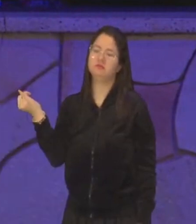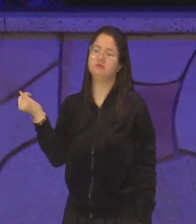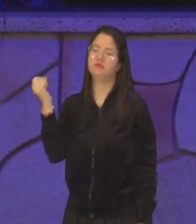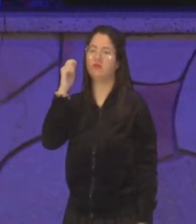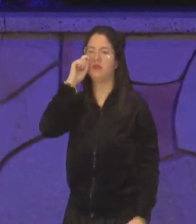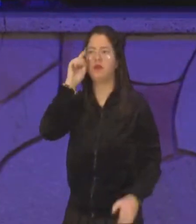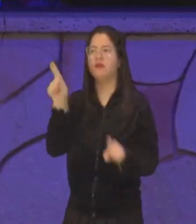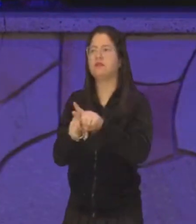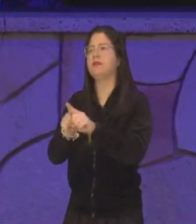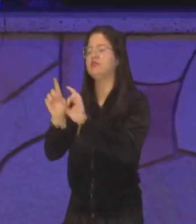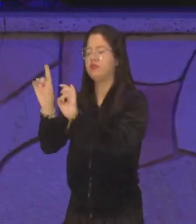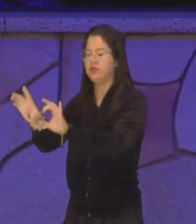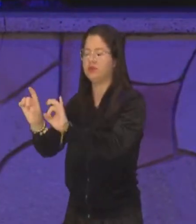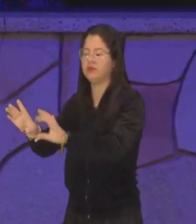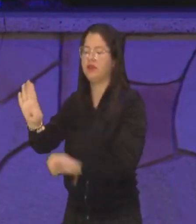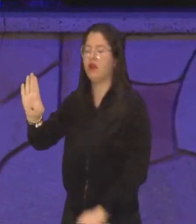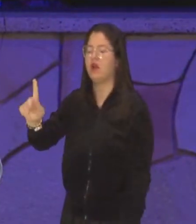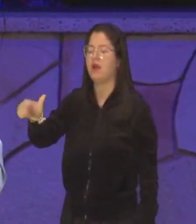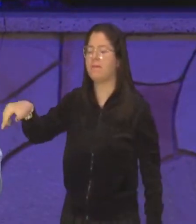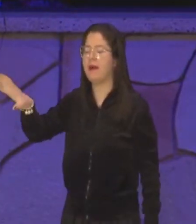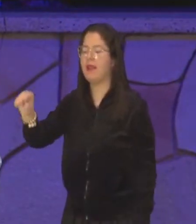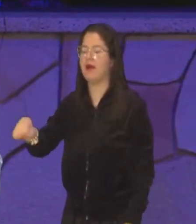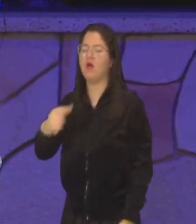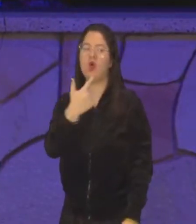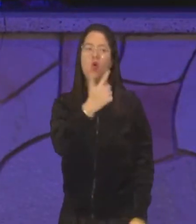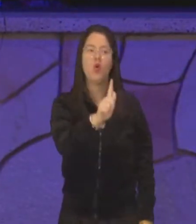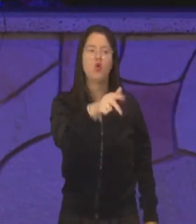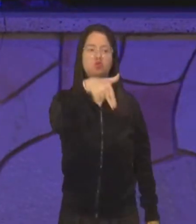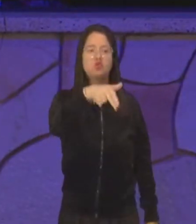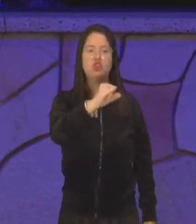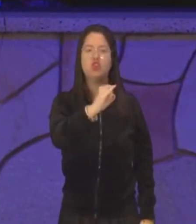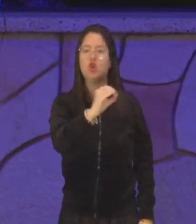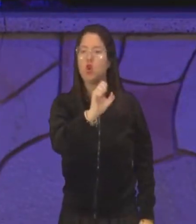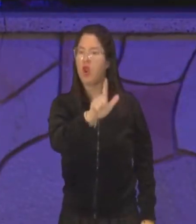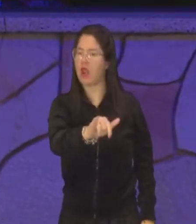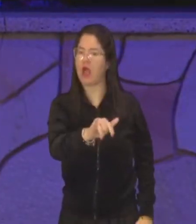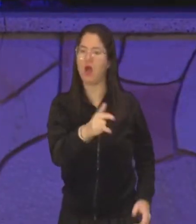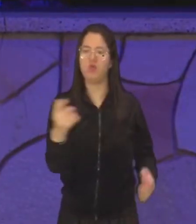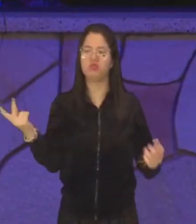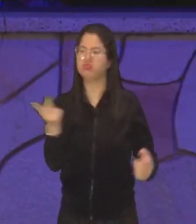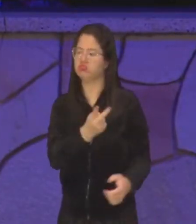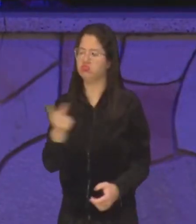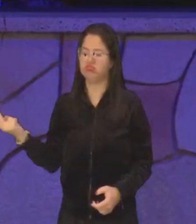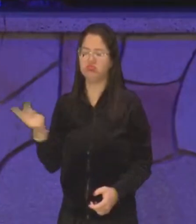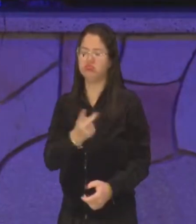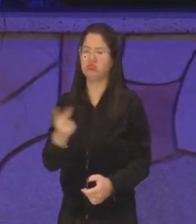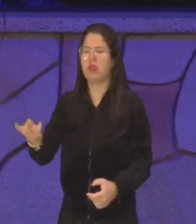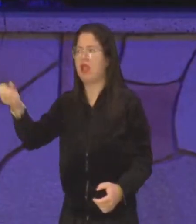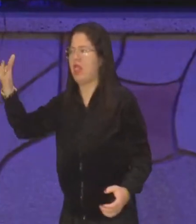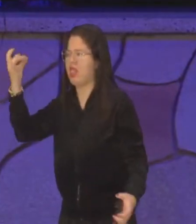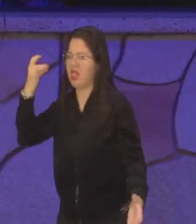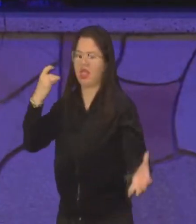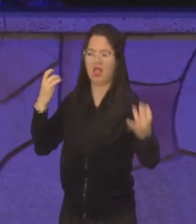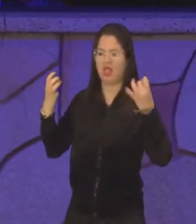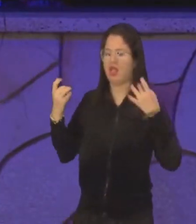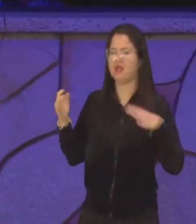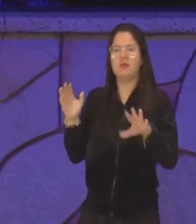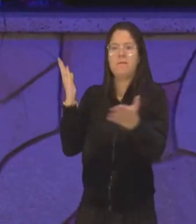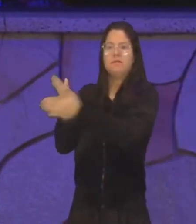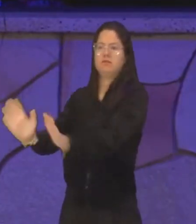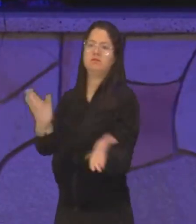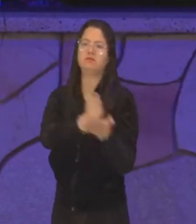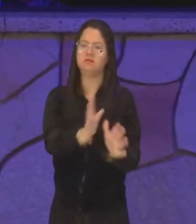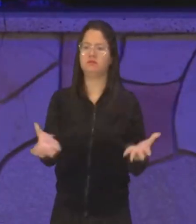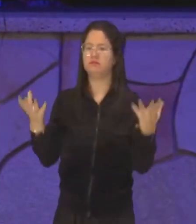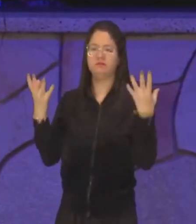de Balaão, fosse para cortar as doutrinas de Nicolau. Esta palavra que corta a minha vida, que corta a sua